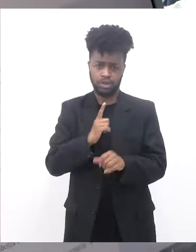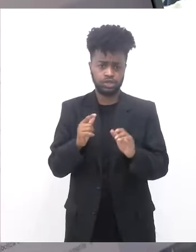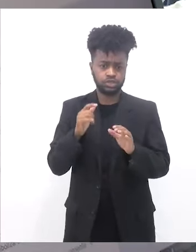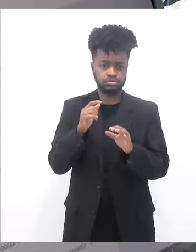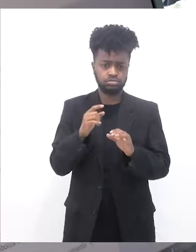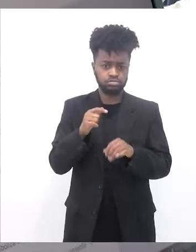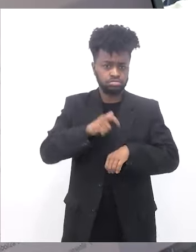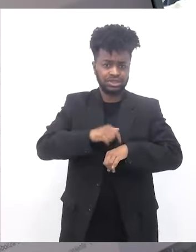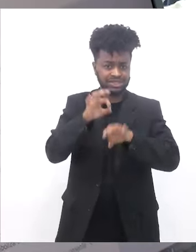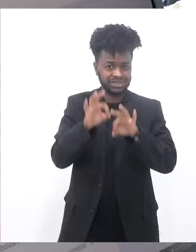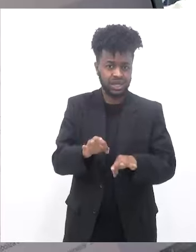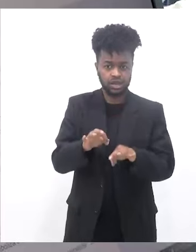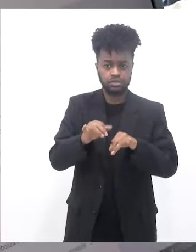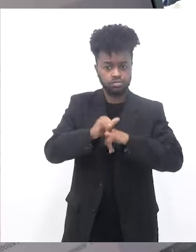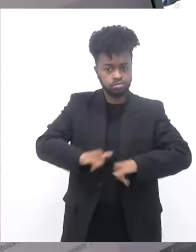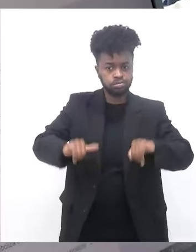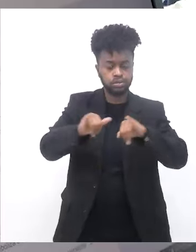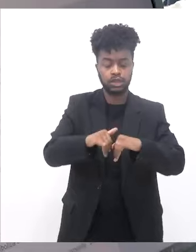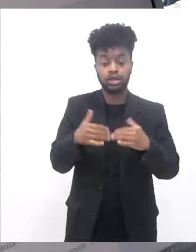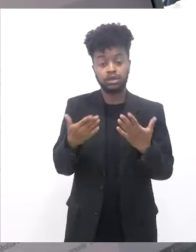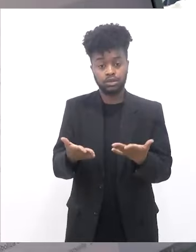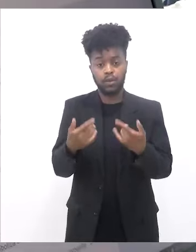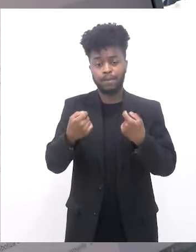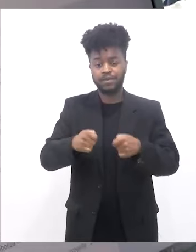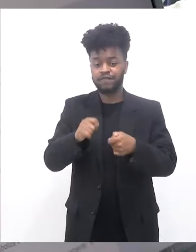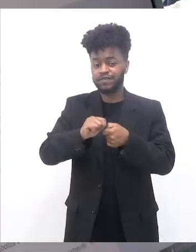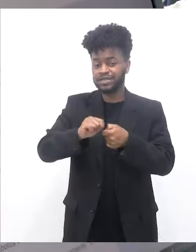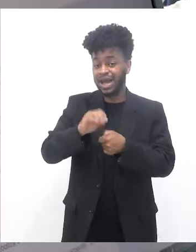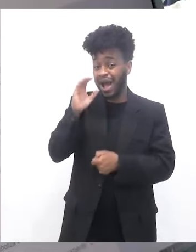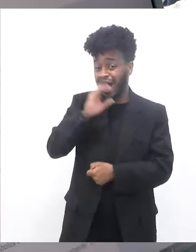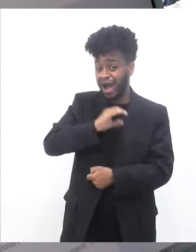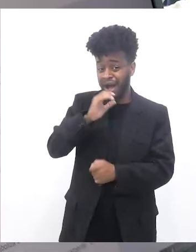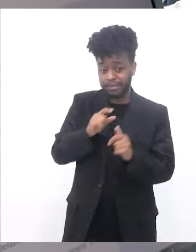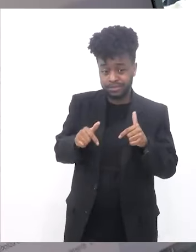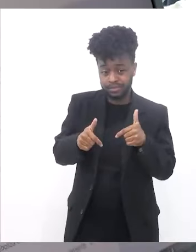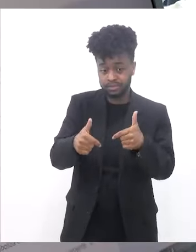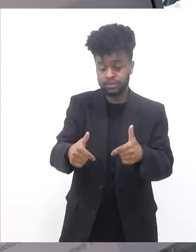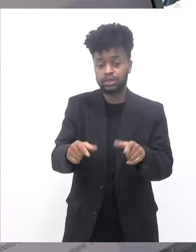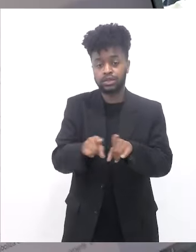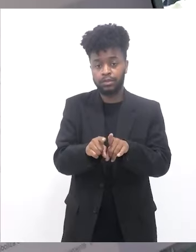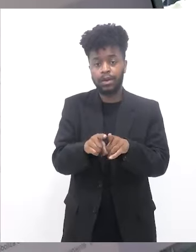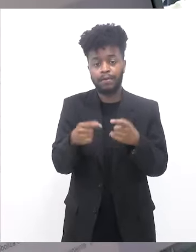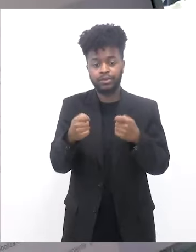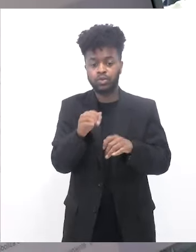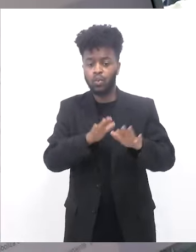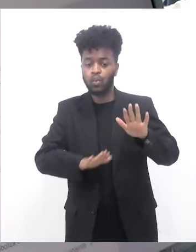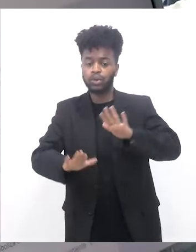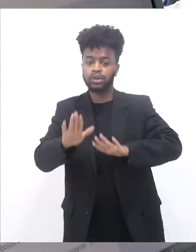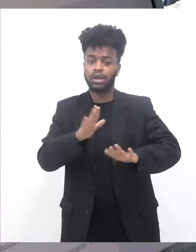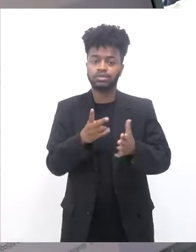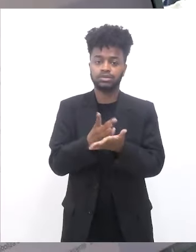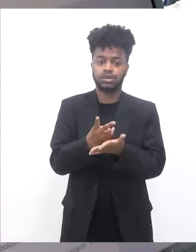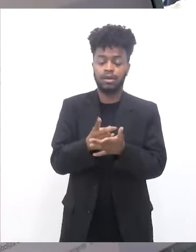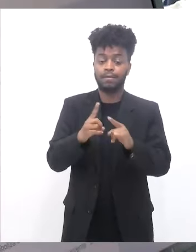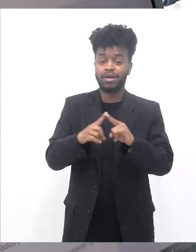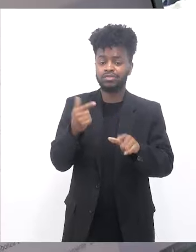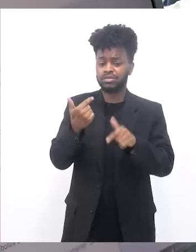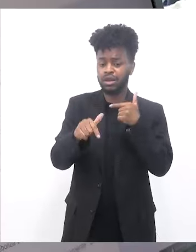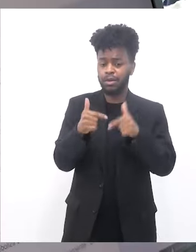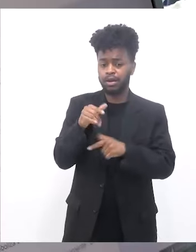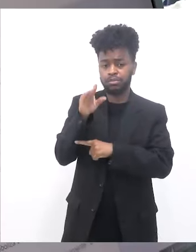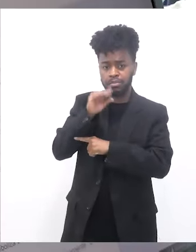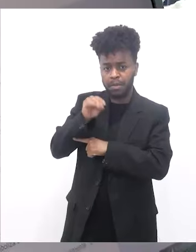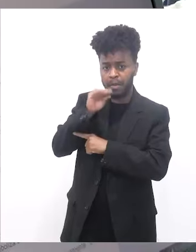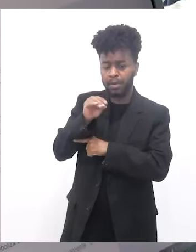tem data para estrear. Então, você tem que fazer aquilo da forma mais imediata possível e com todo o cuidado. Já o trabalho